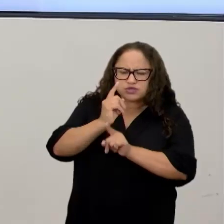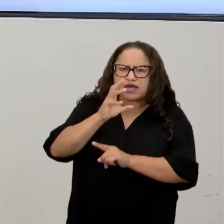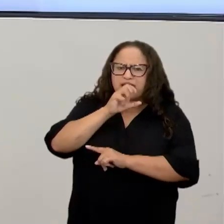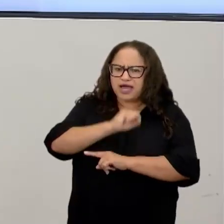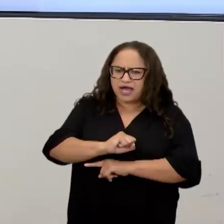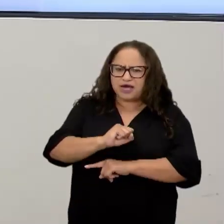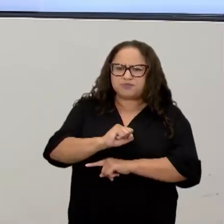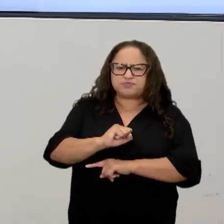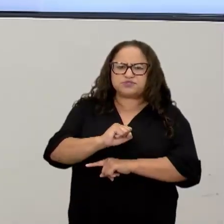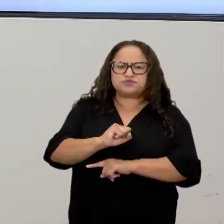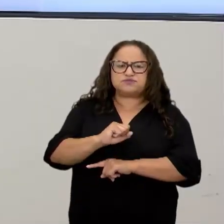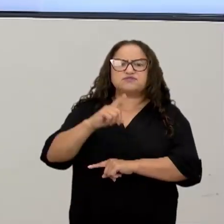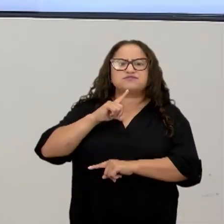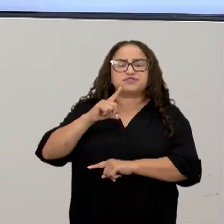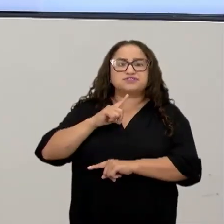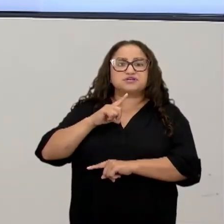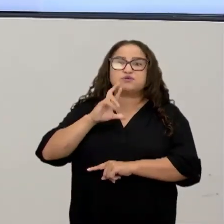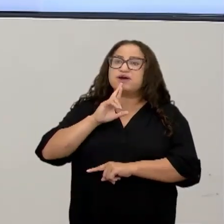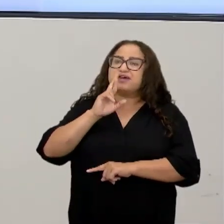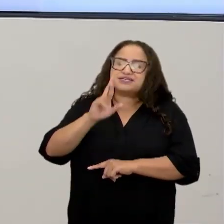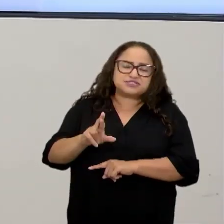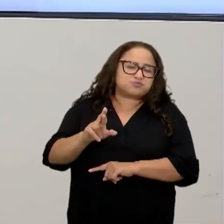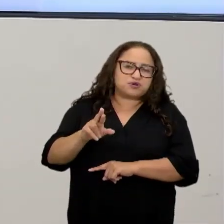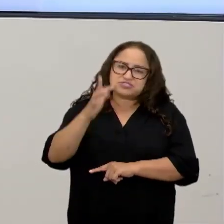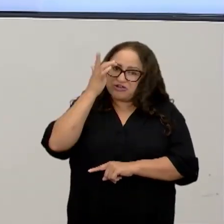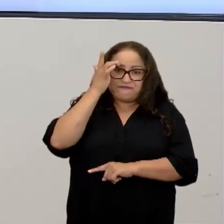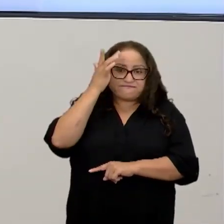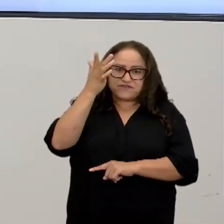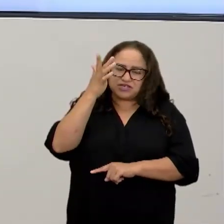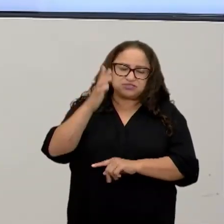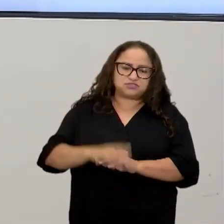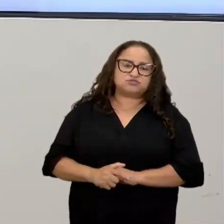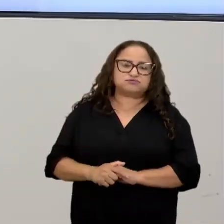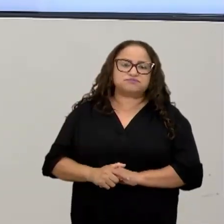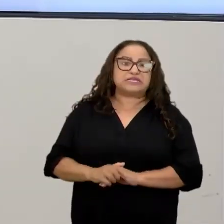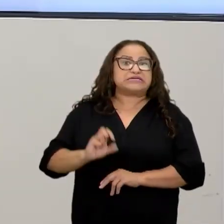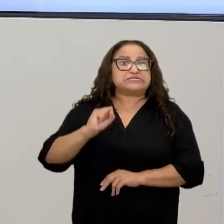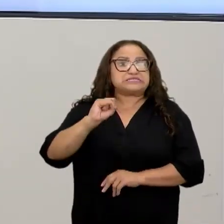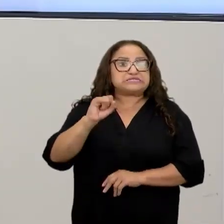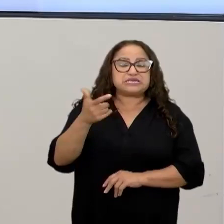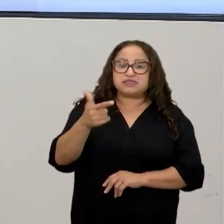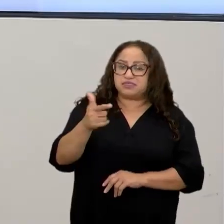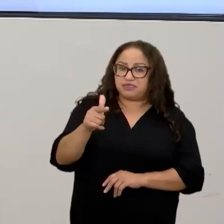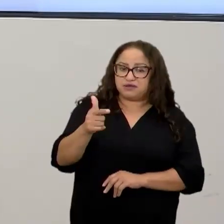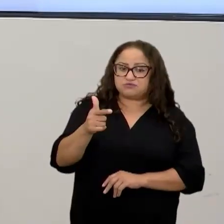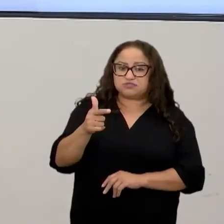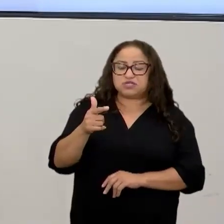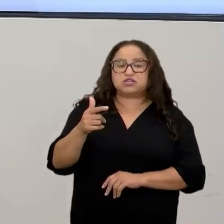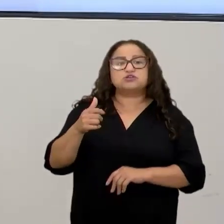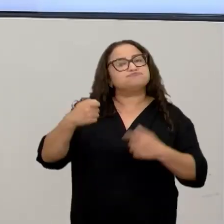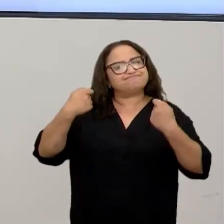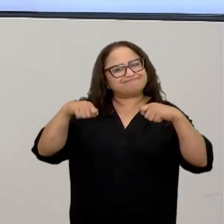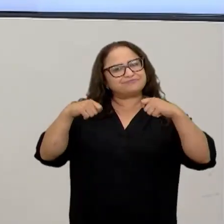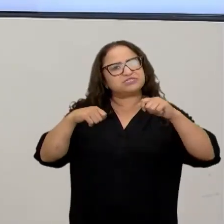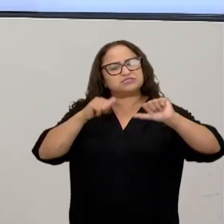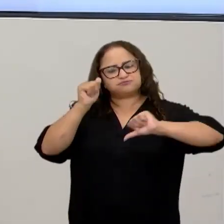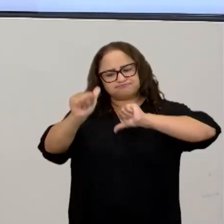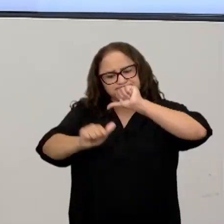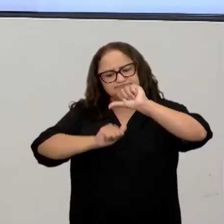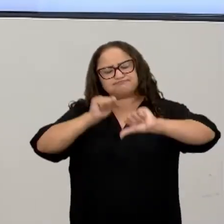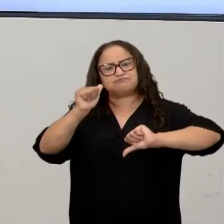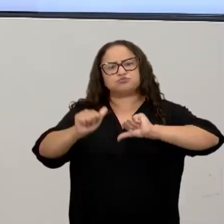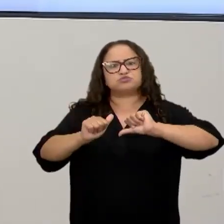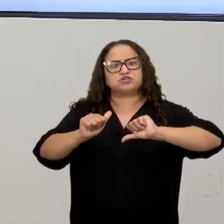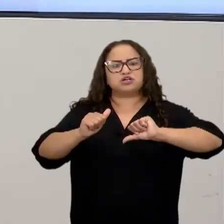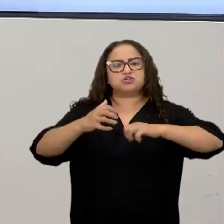rapidamente a gente vai ter um produto notável EA facinho de resolver se não tem vou dar um jeito de transformar essa equação